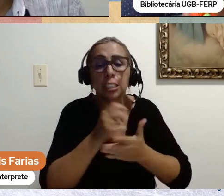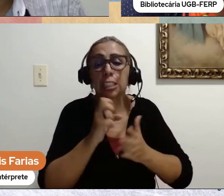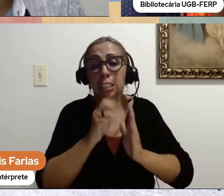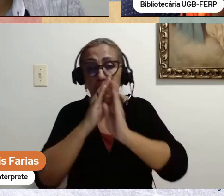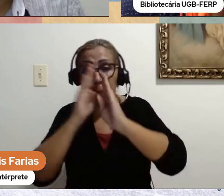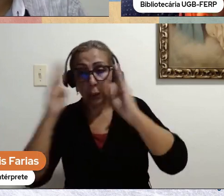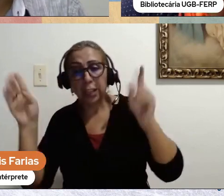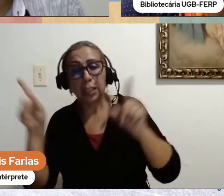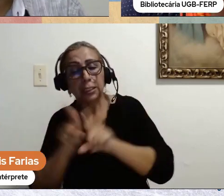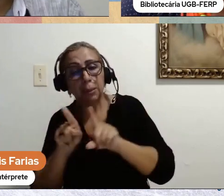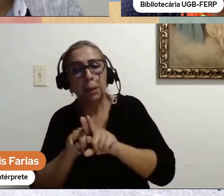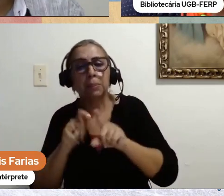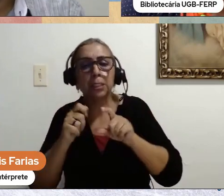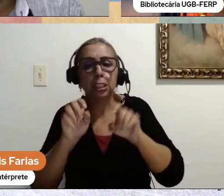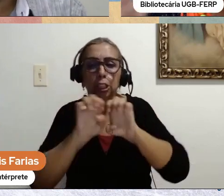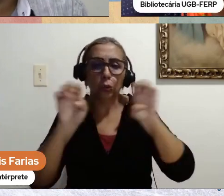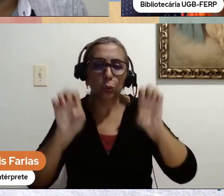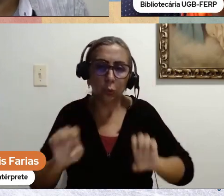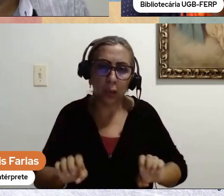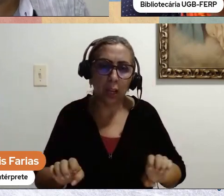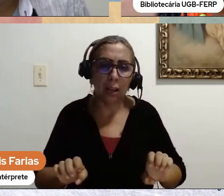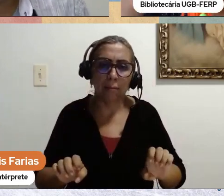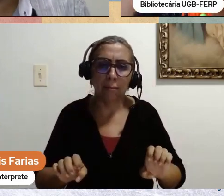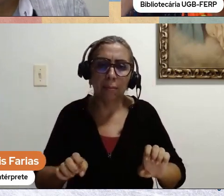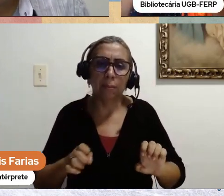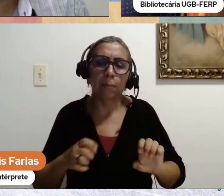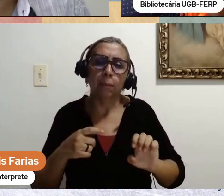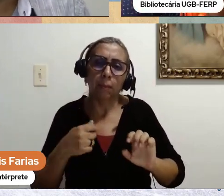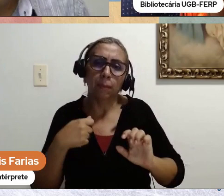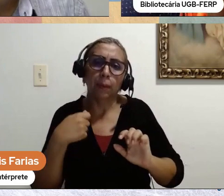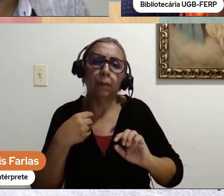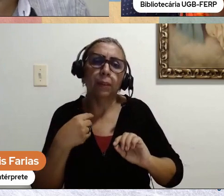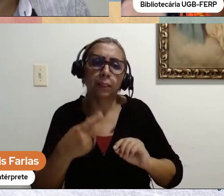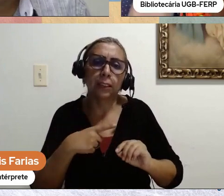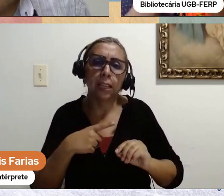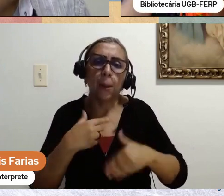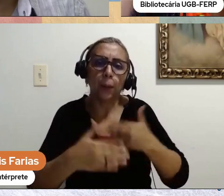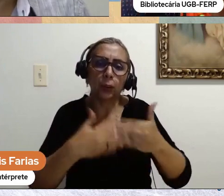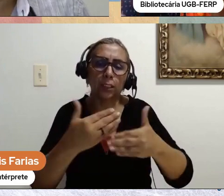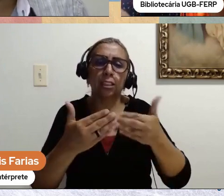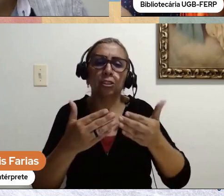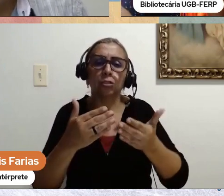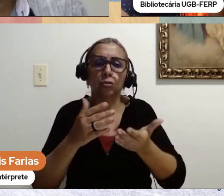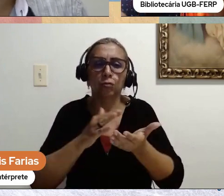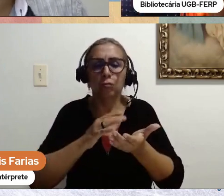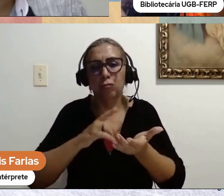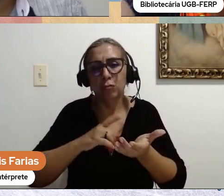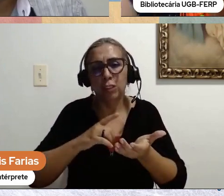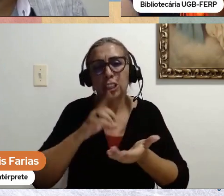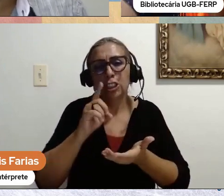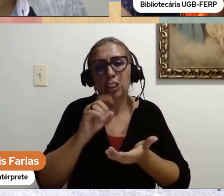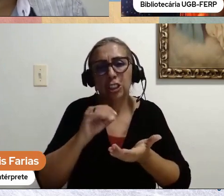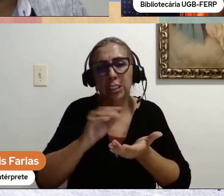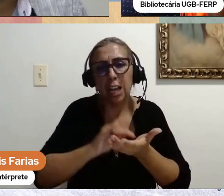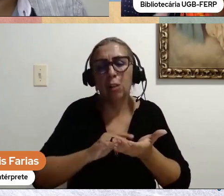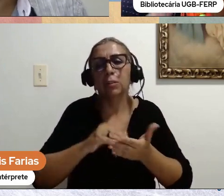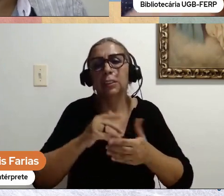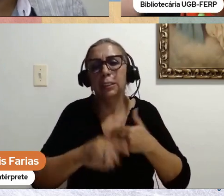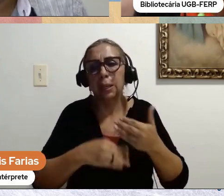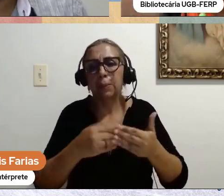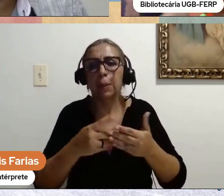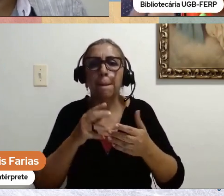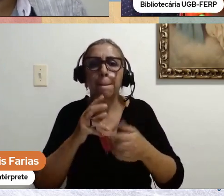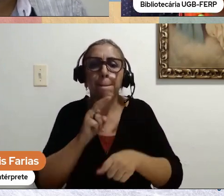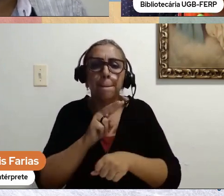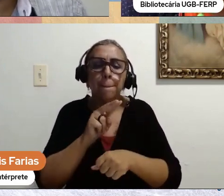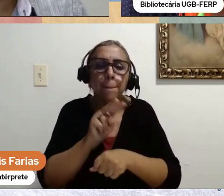também. Precisa estruturar para propor um processo de digitalização e, a partir dele, o processo de